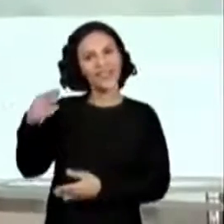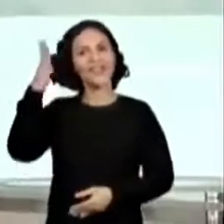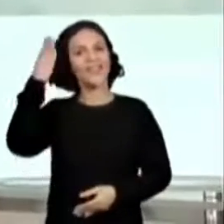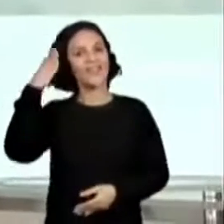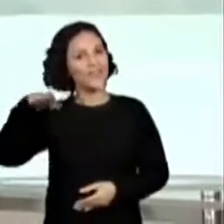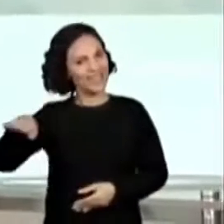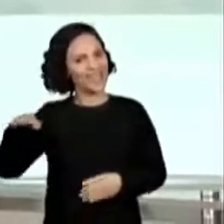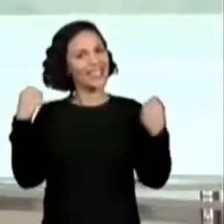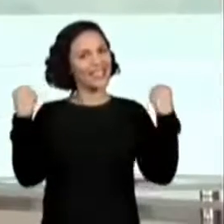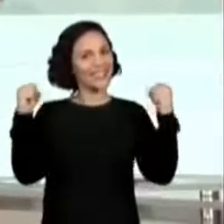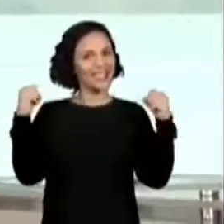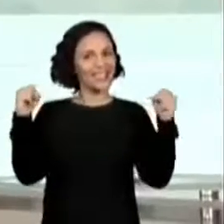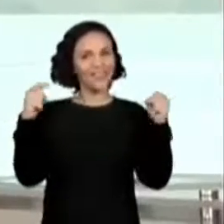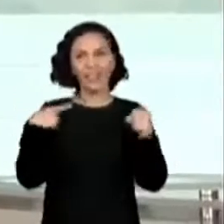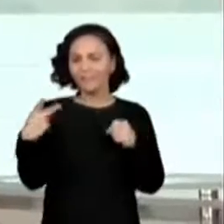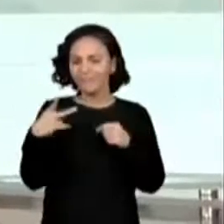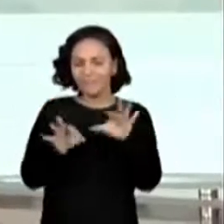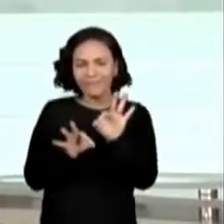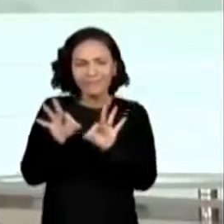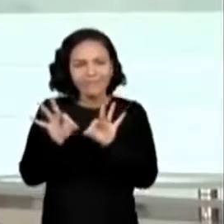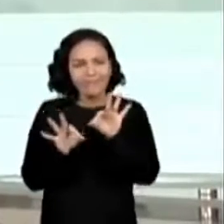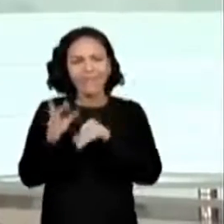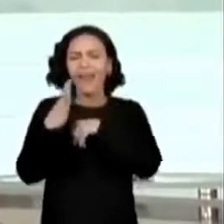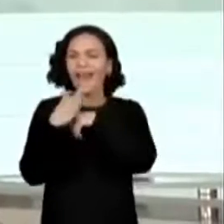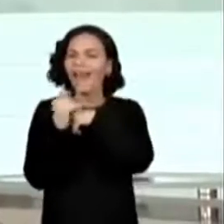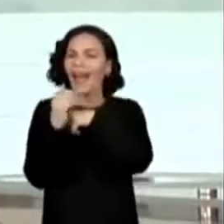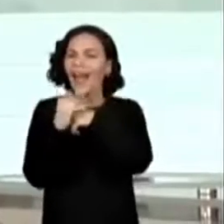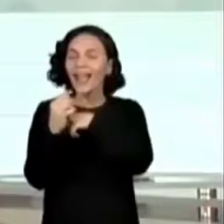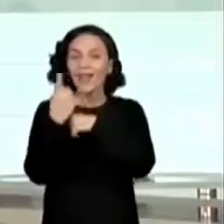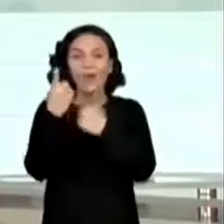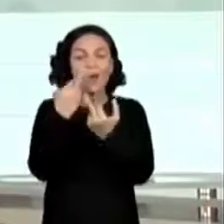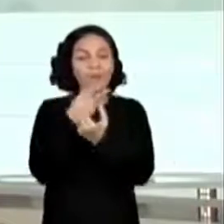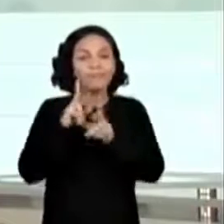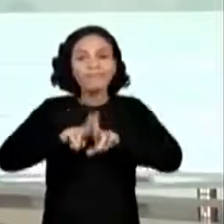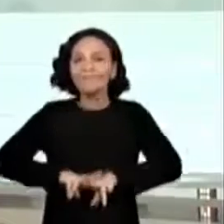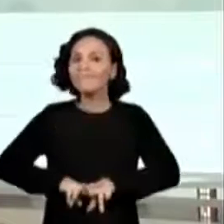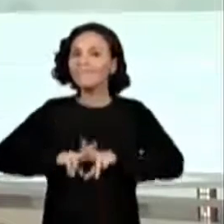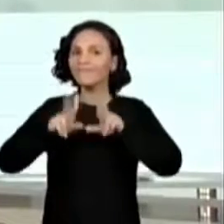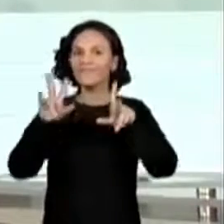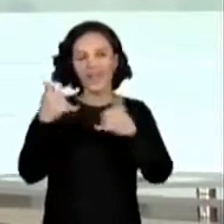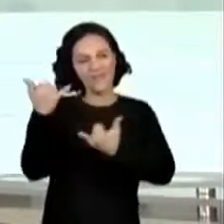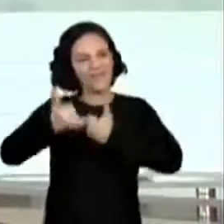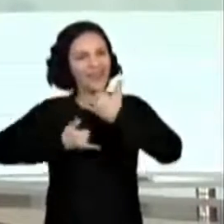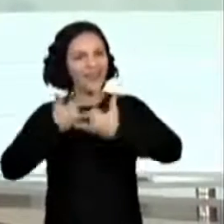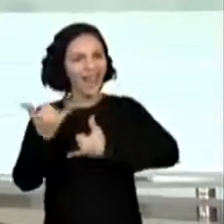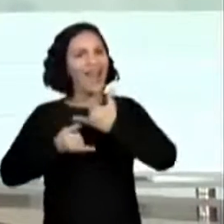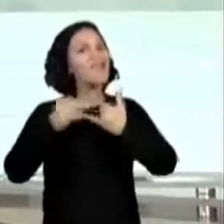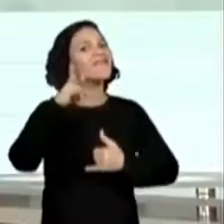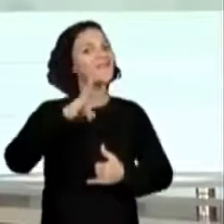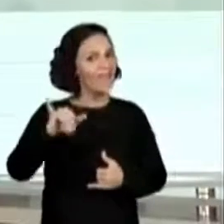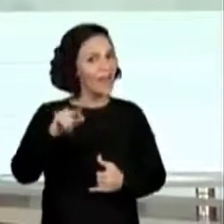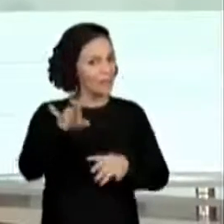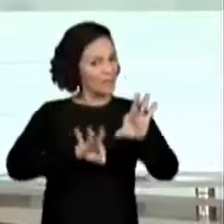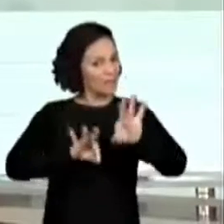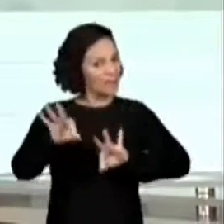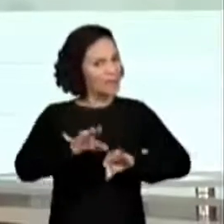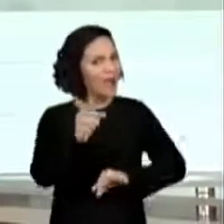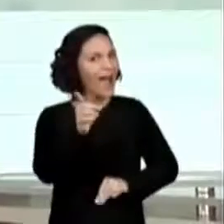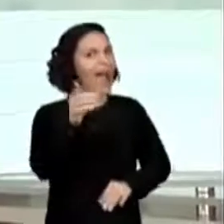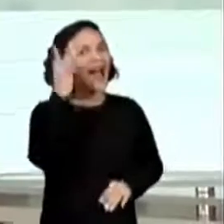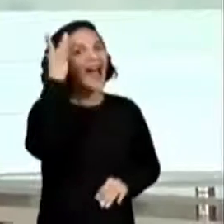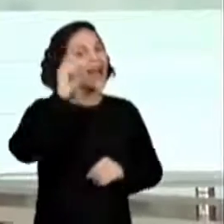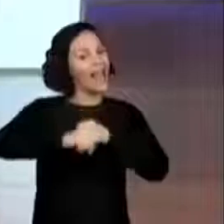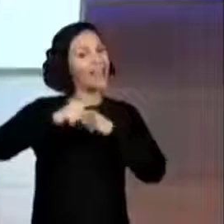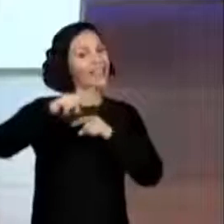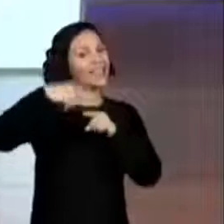física e a gente montou com o maior carinho, vai ser bem diferente, a gente vai jogar, vai brincar. Se preparem a semana